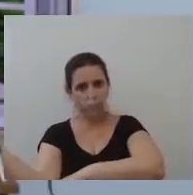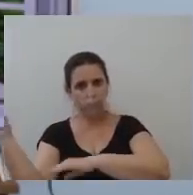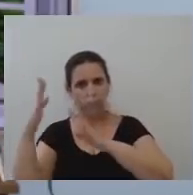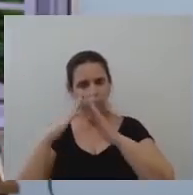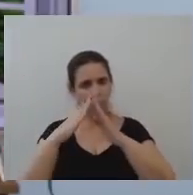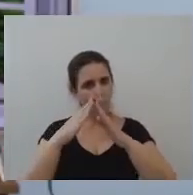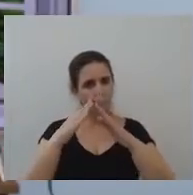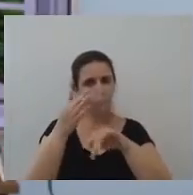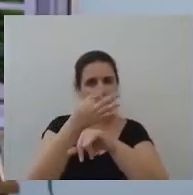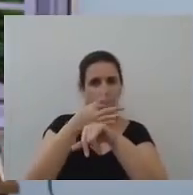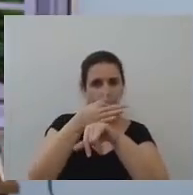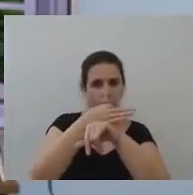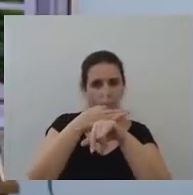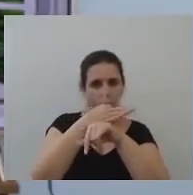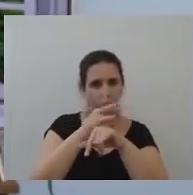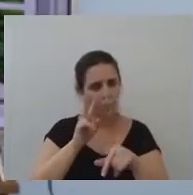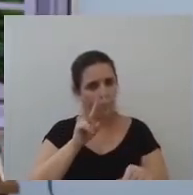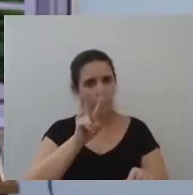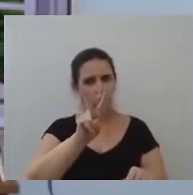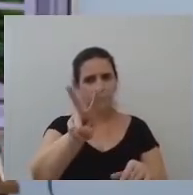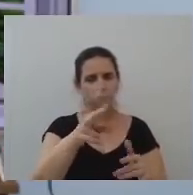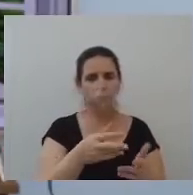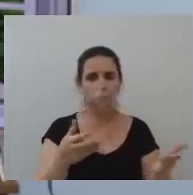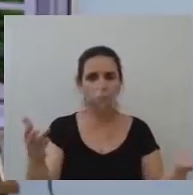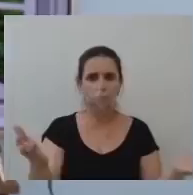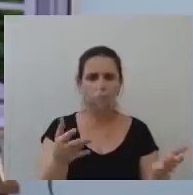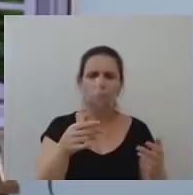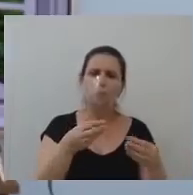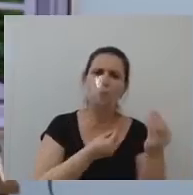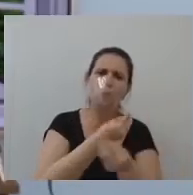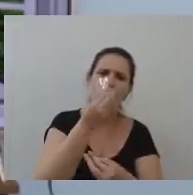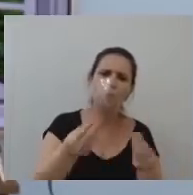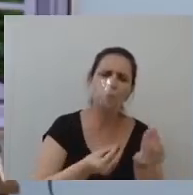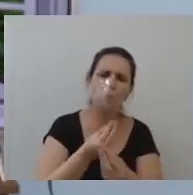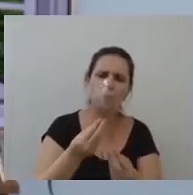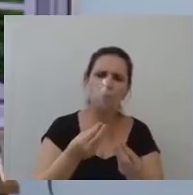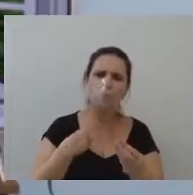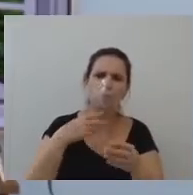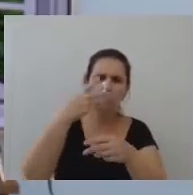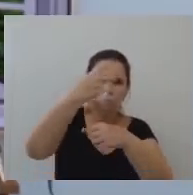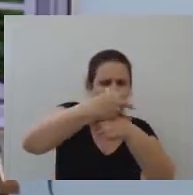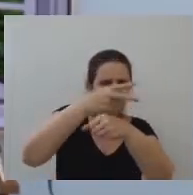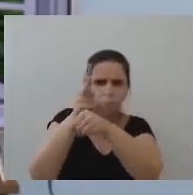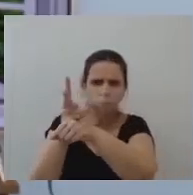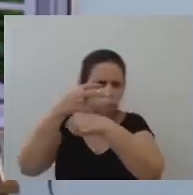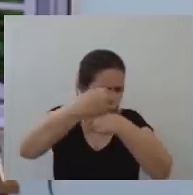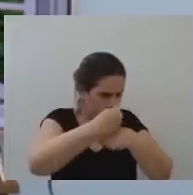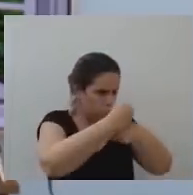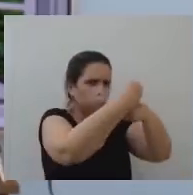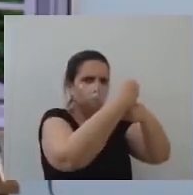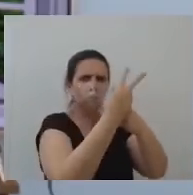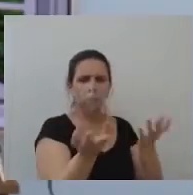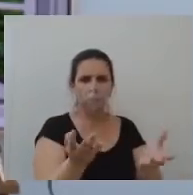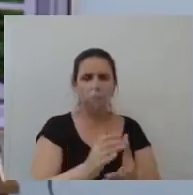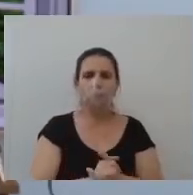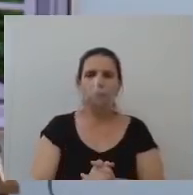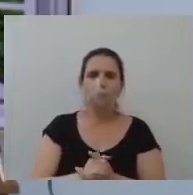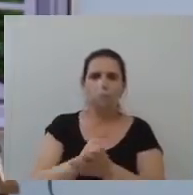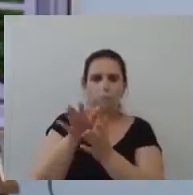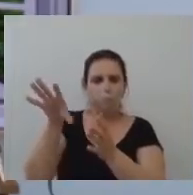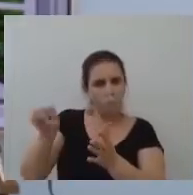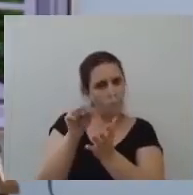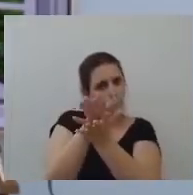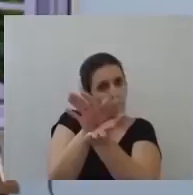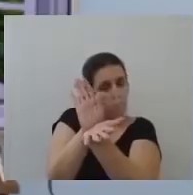de veraneio. Essa é a vista que eu tenho. E afinal de contas, onde eu vou posicionar essa minha câmera,